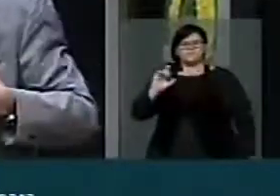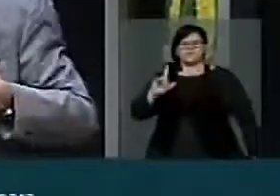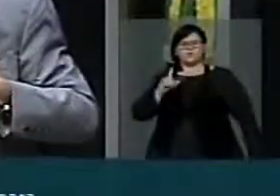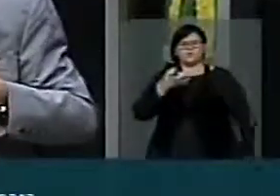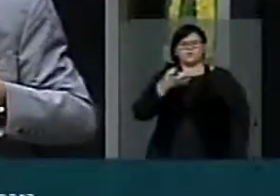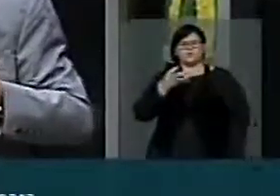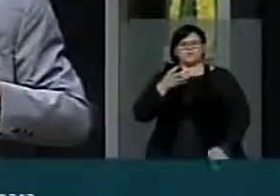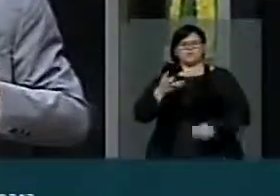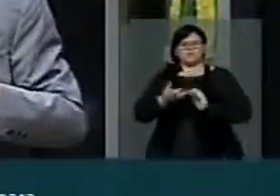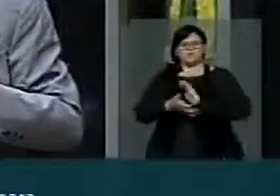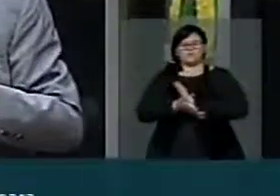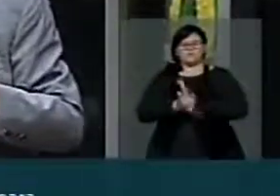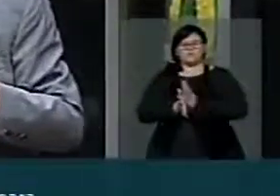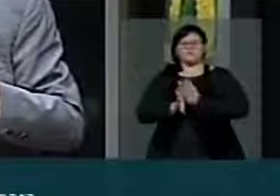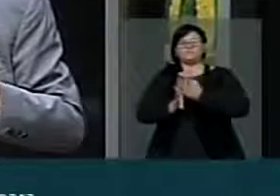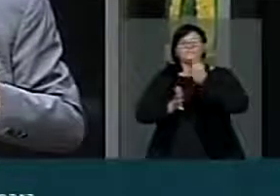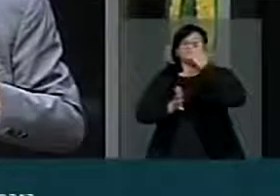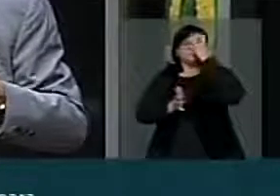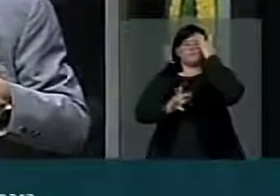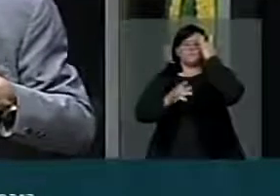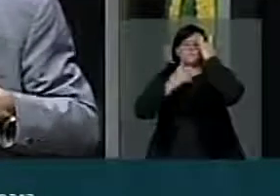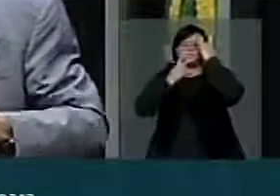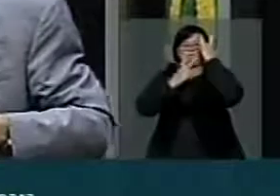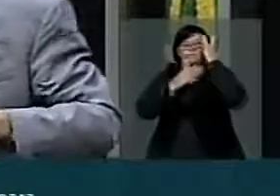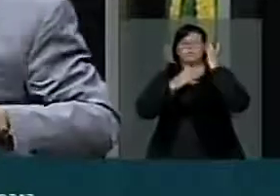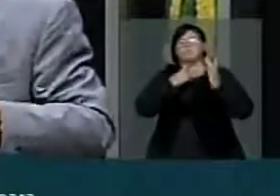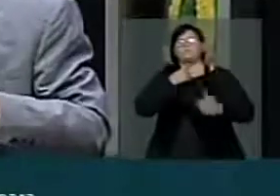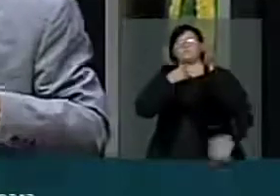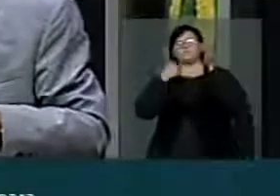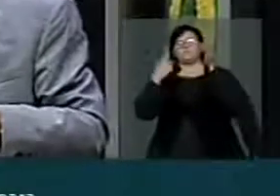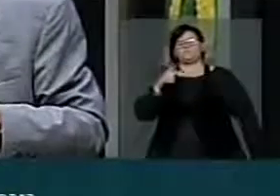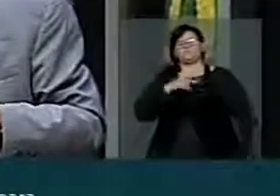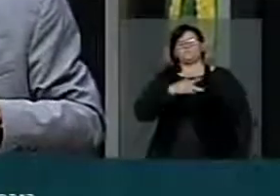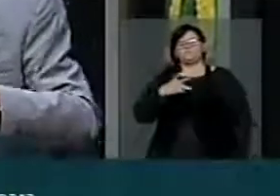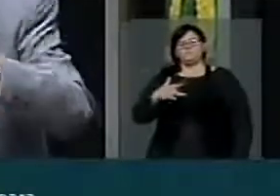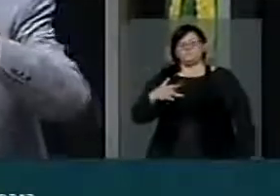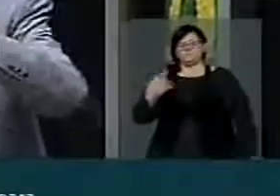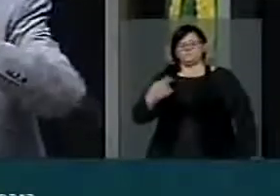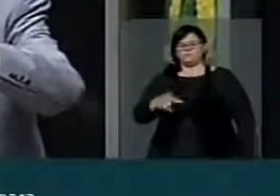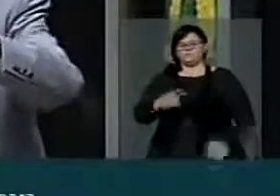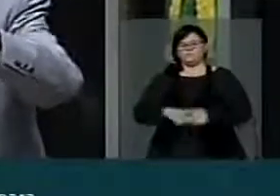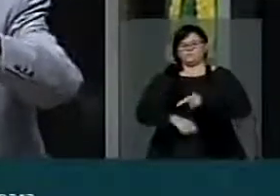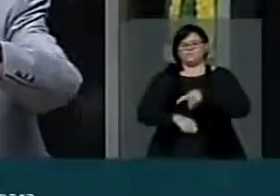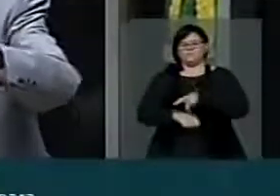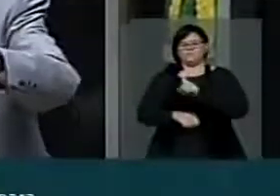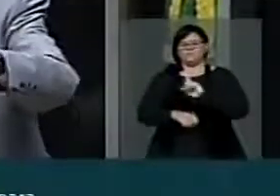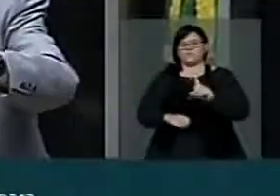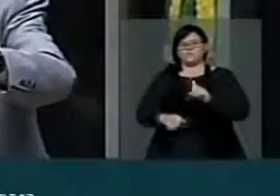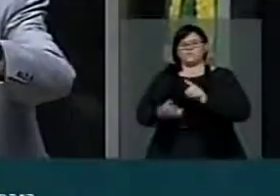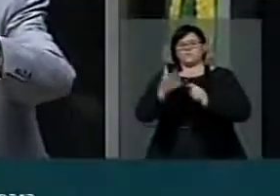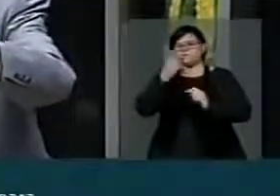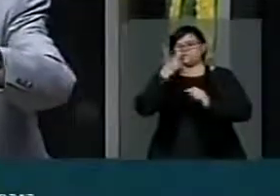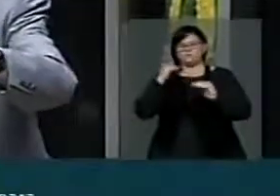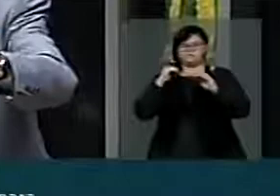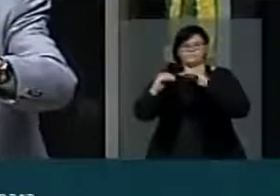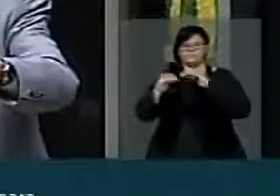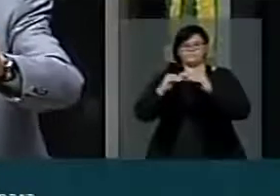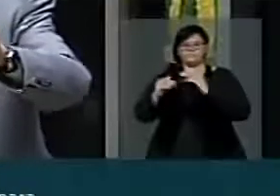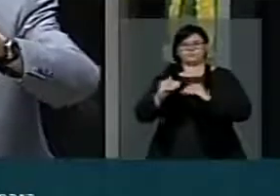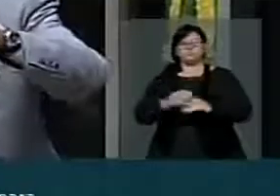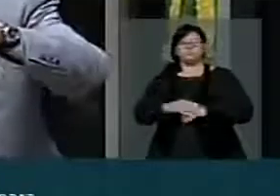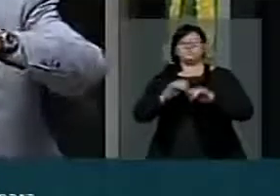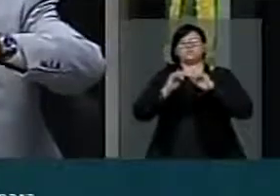a voz daqueles que querem uma saúde pública no país. E não esse jogo de maquetagem que estão